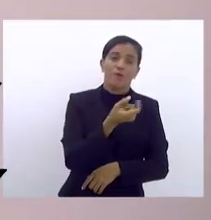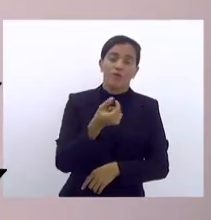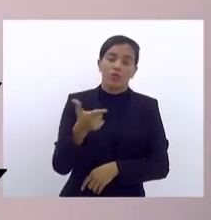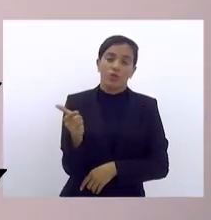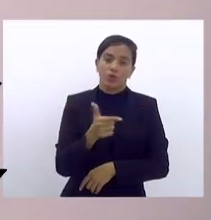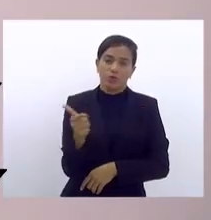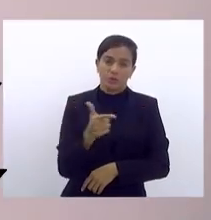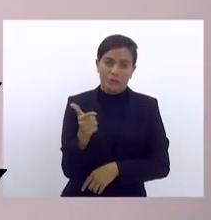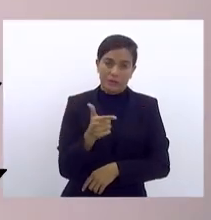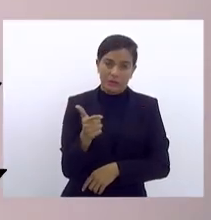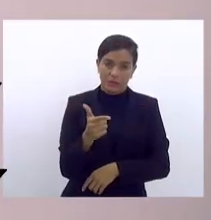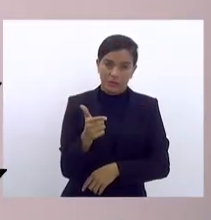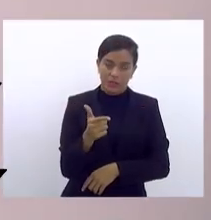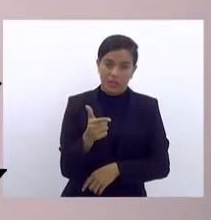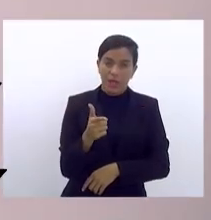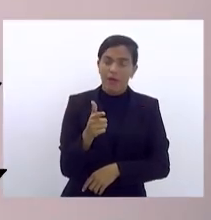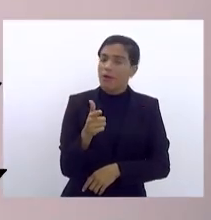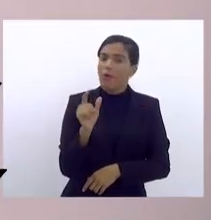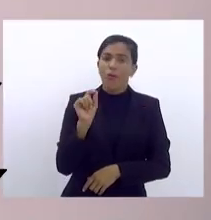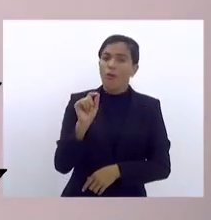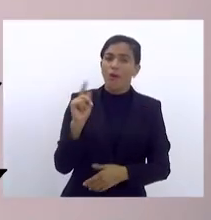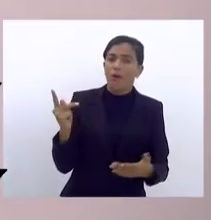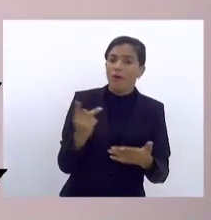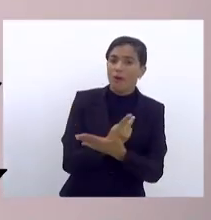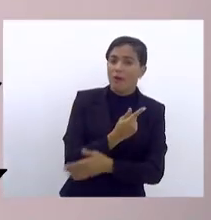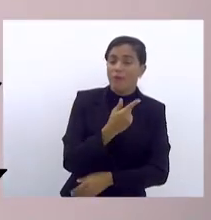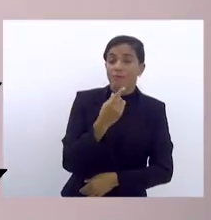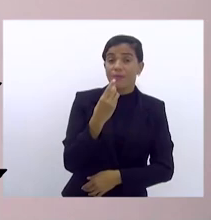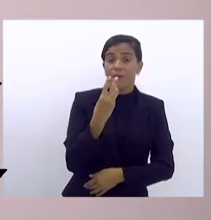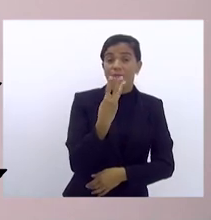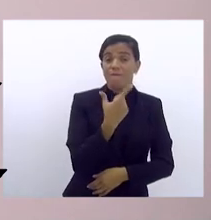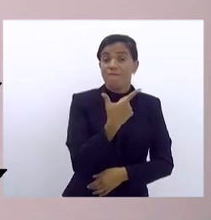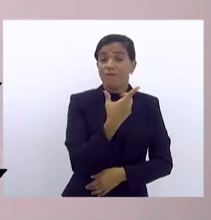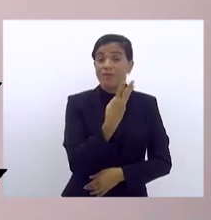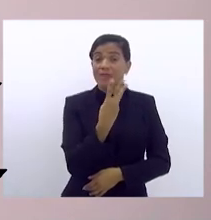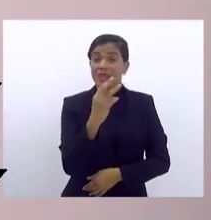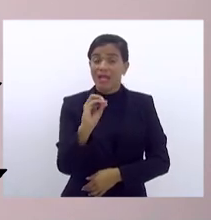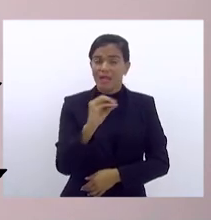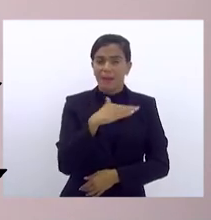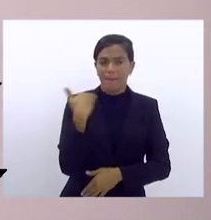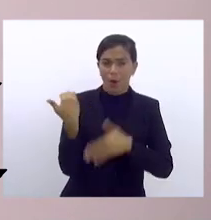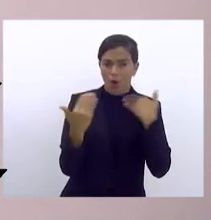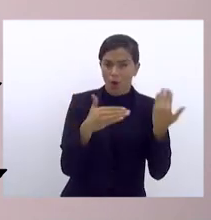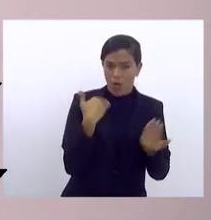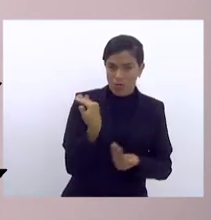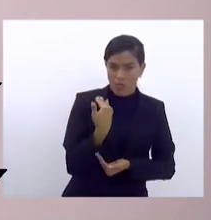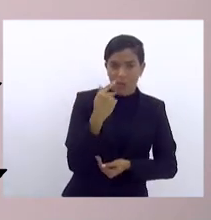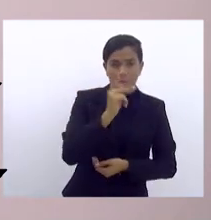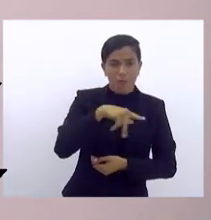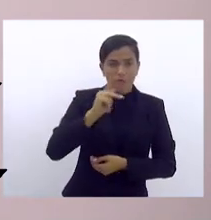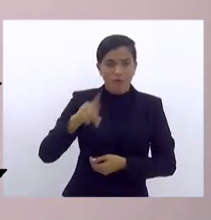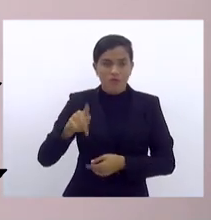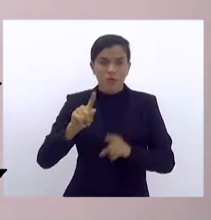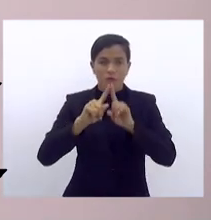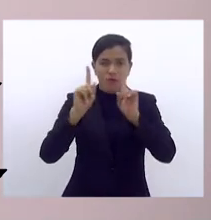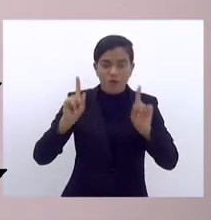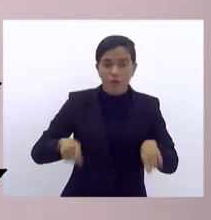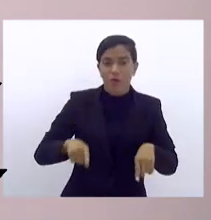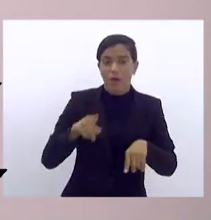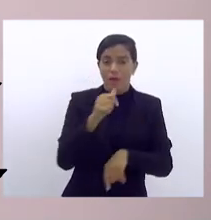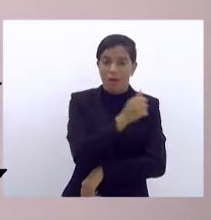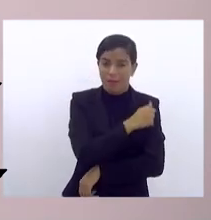responsáveis por 30 mortes sendo 23 estudantes 5 professores e 2 funcionários das escolas